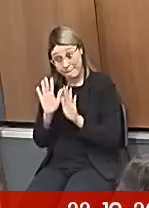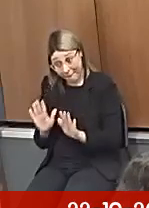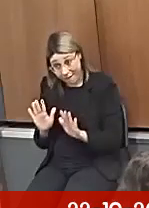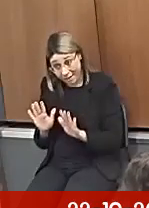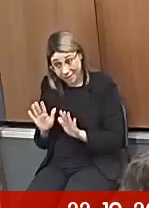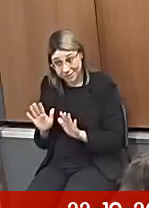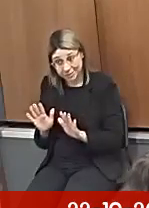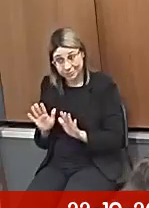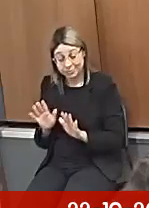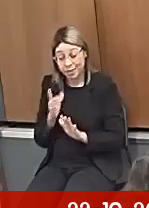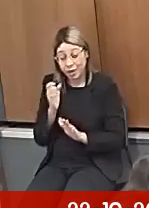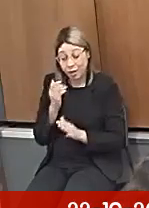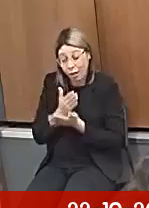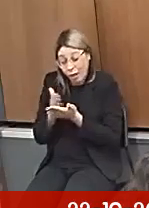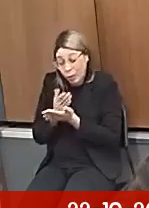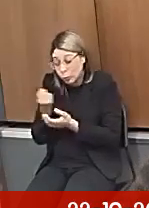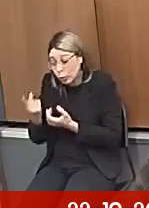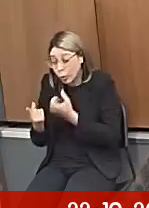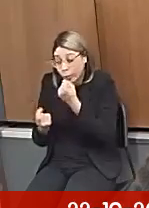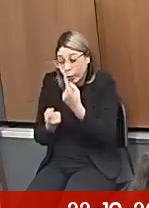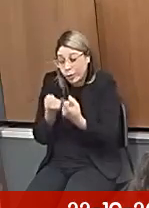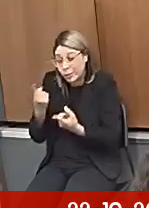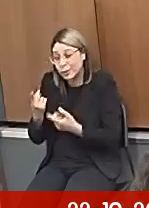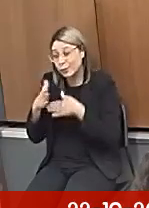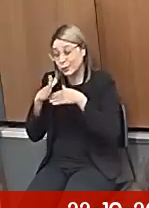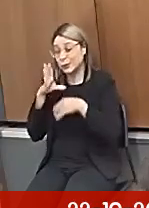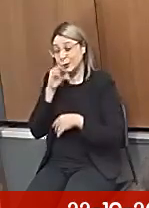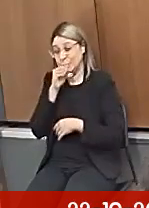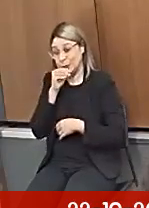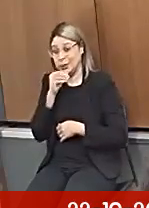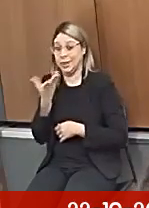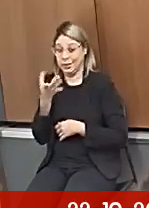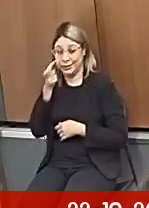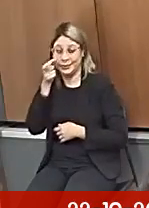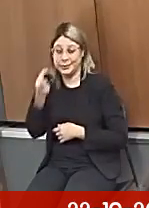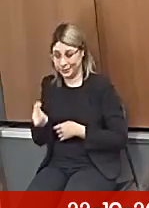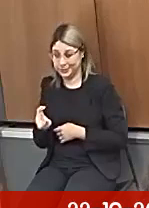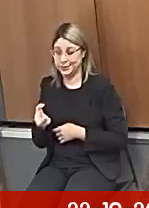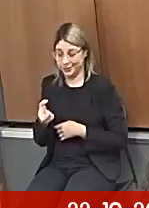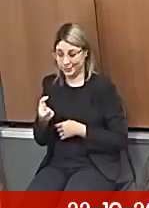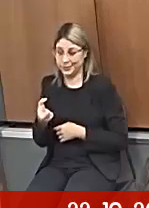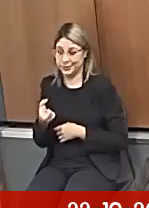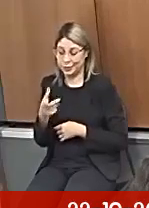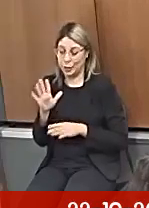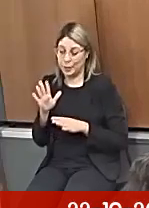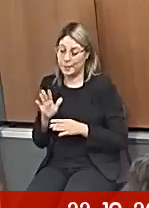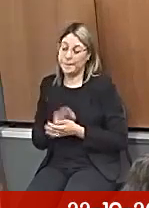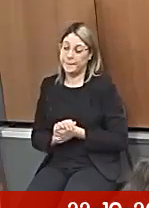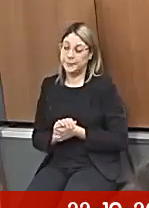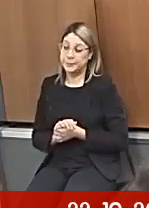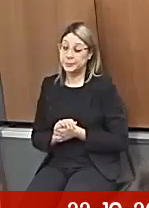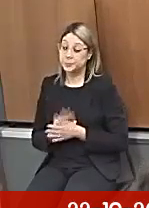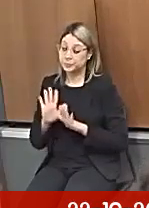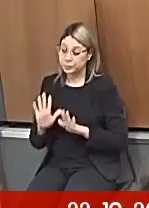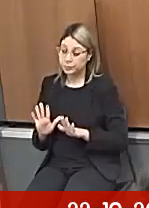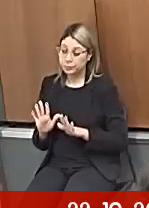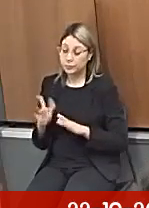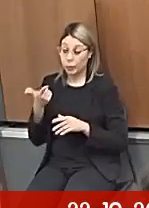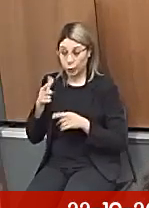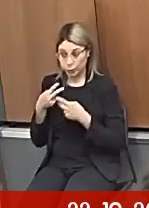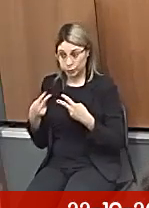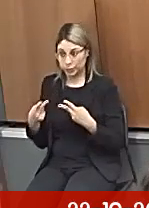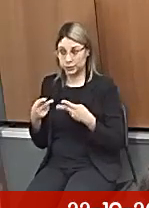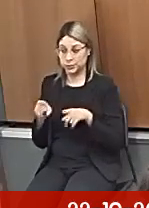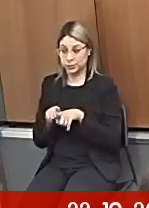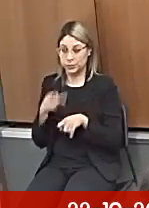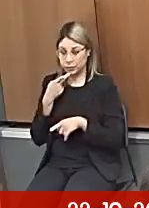assim, é um ou outro que eu vejo que tem, que eu escuto casos que vêm para mim falando isso. Ah, e outra coisa